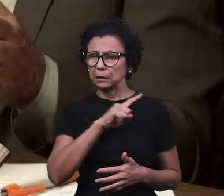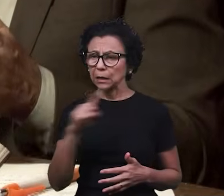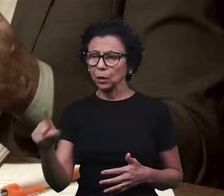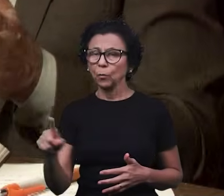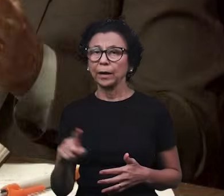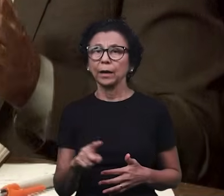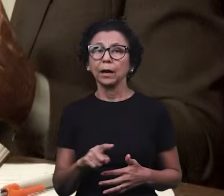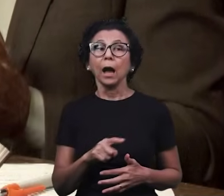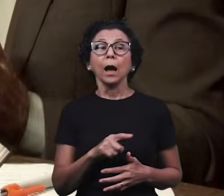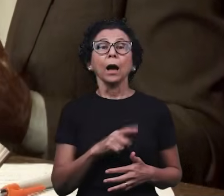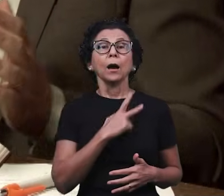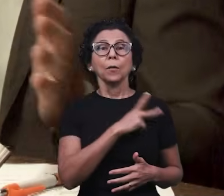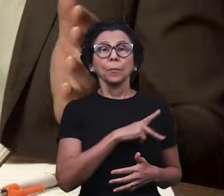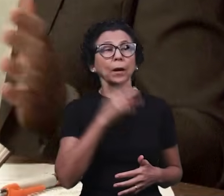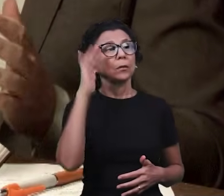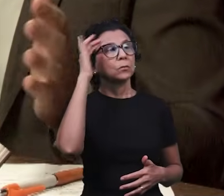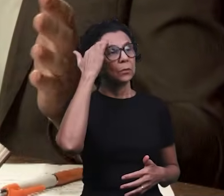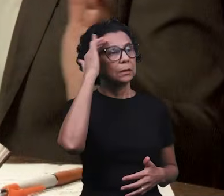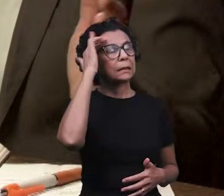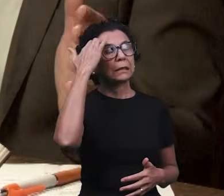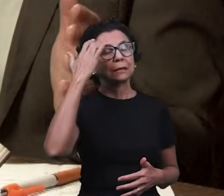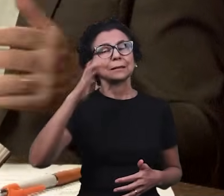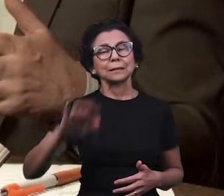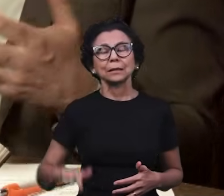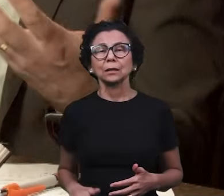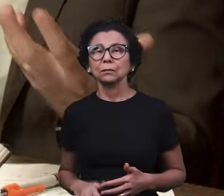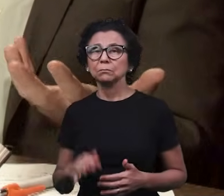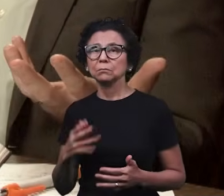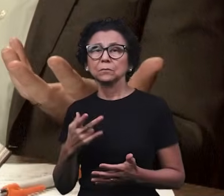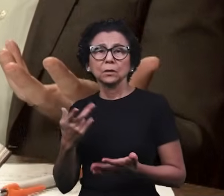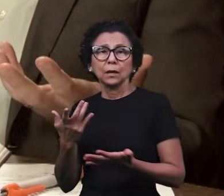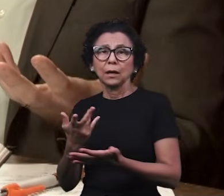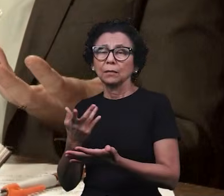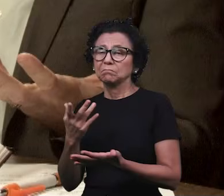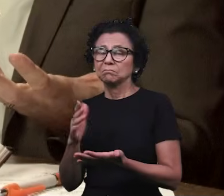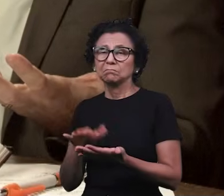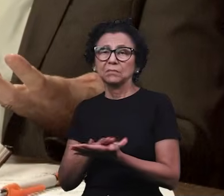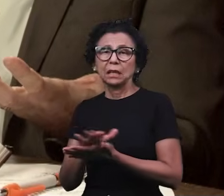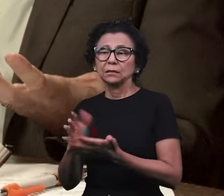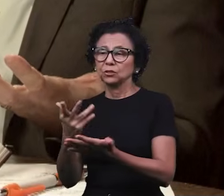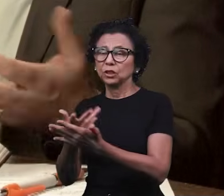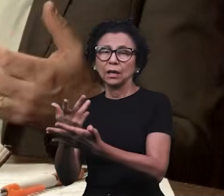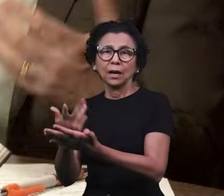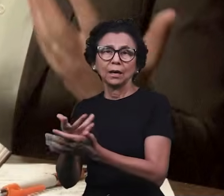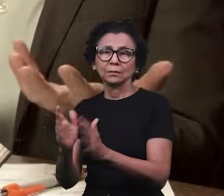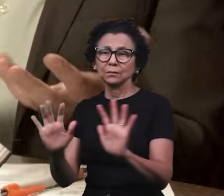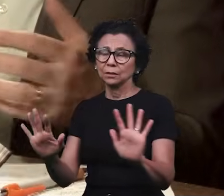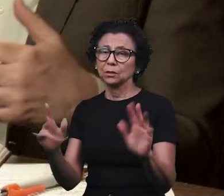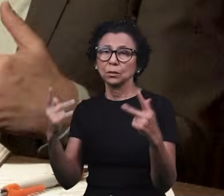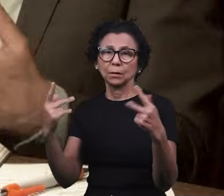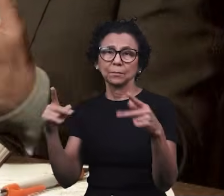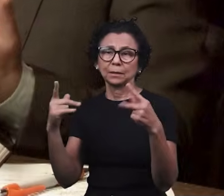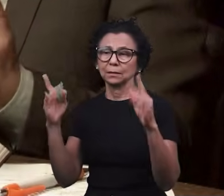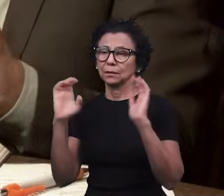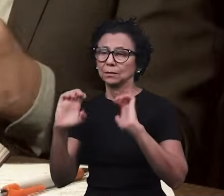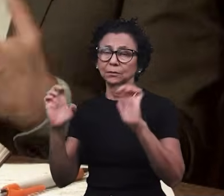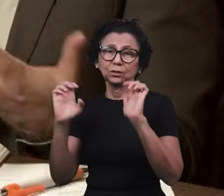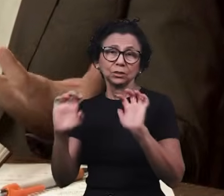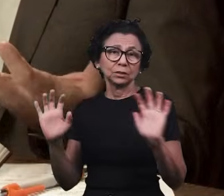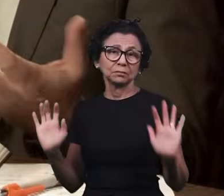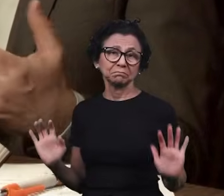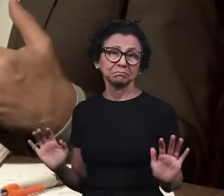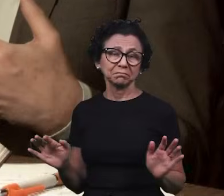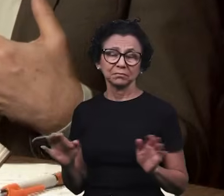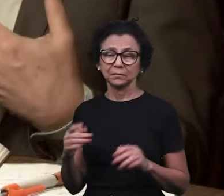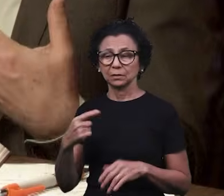Santo... Eles não iriam fazer nada de errado, eles iriam pregar o Evangelho. Se fosse para a Ásia, se fosse para Bitínia, eles iriam